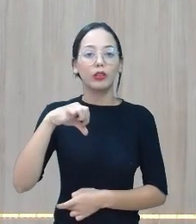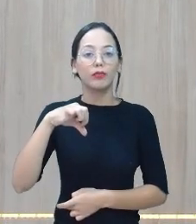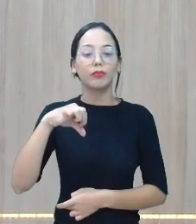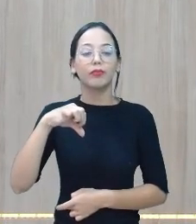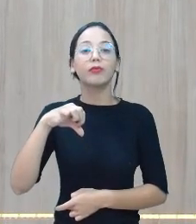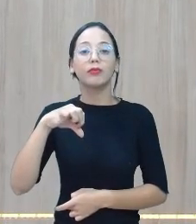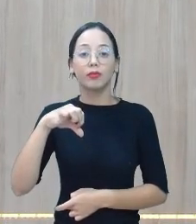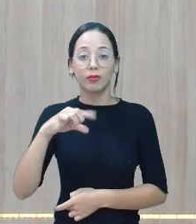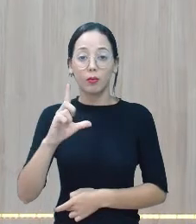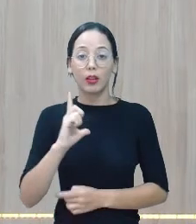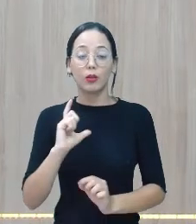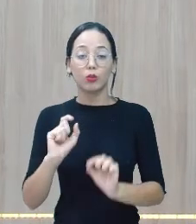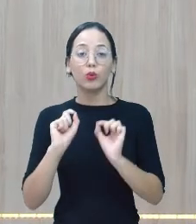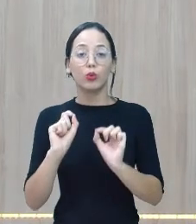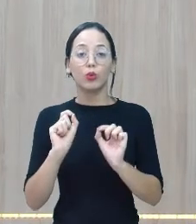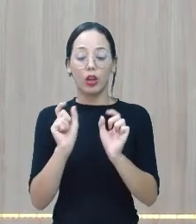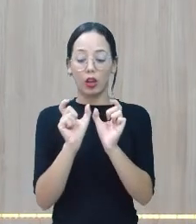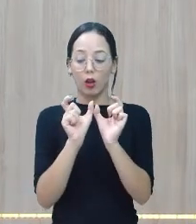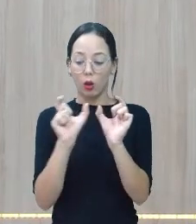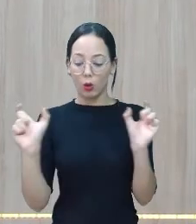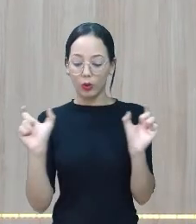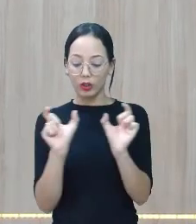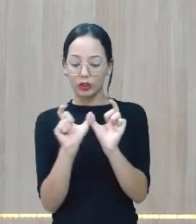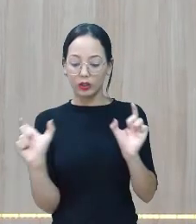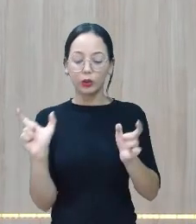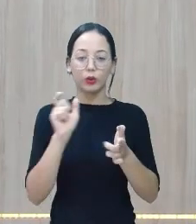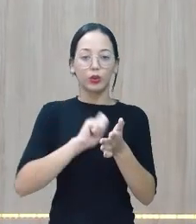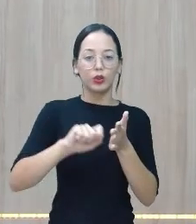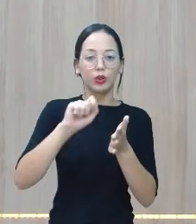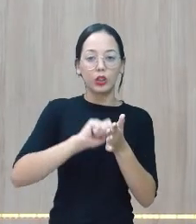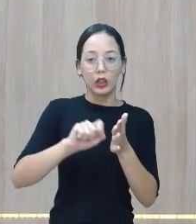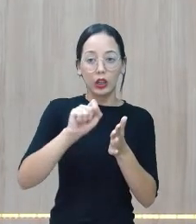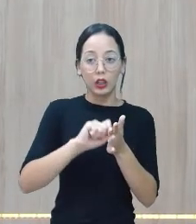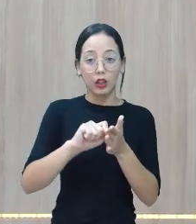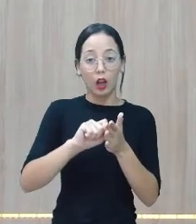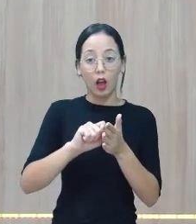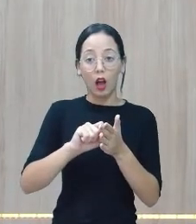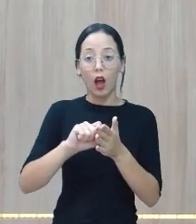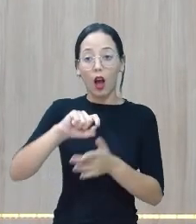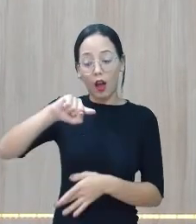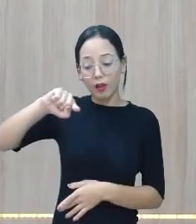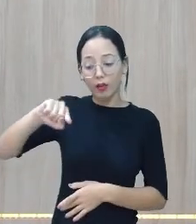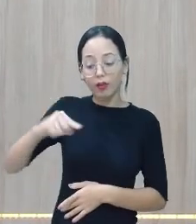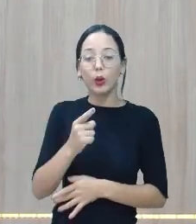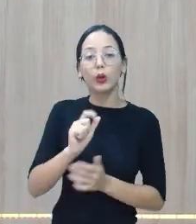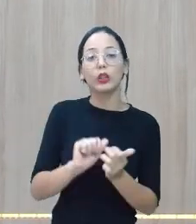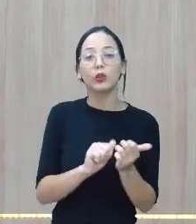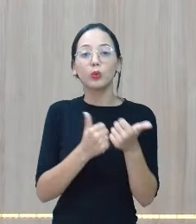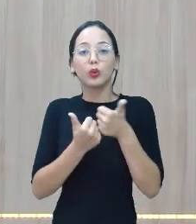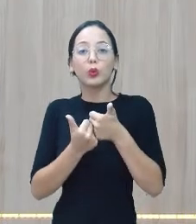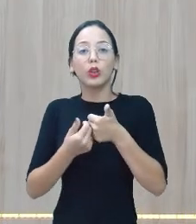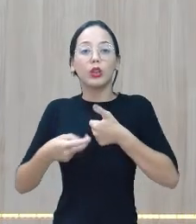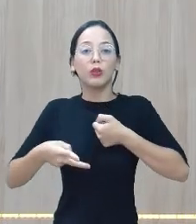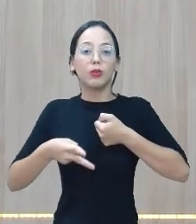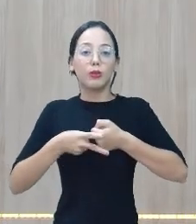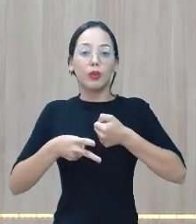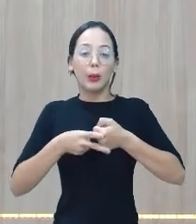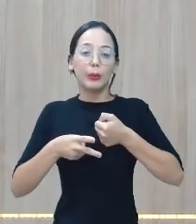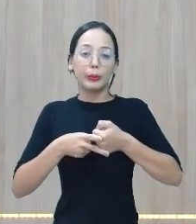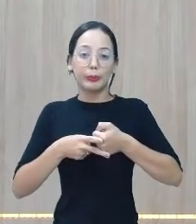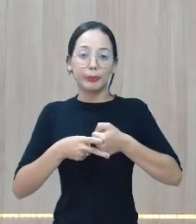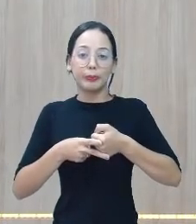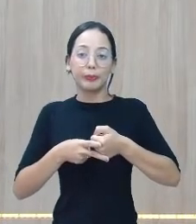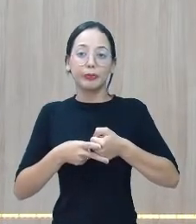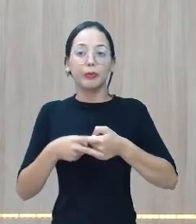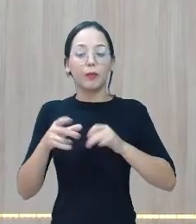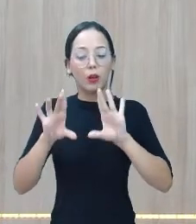temos aqui a oração escrita, não é? Onde a vírgula está substituindo o verbo, não é? Então, eu coloquei